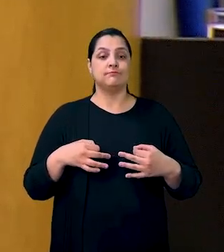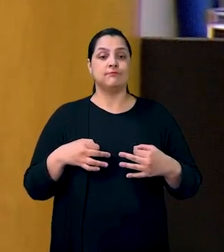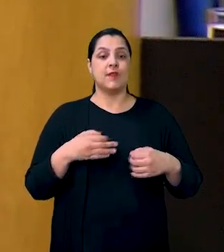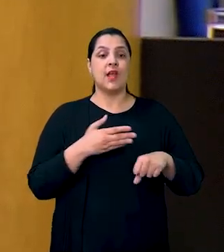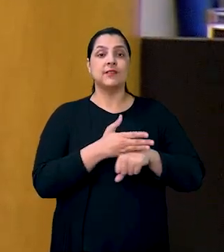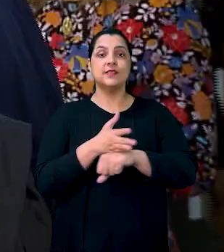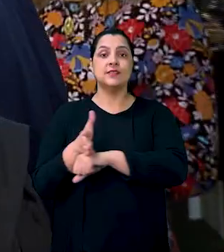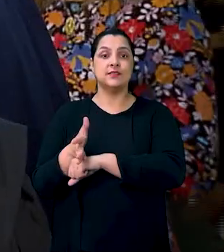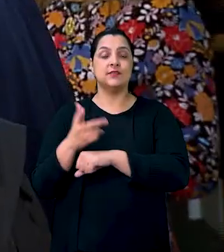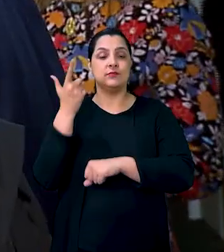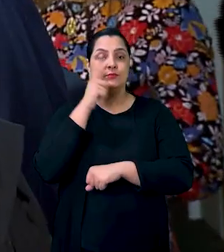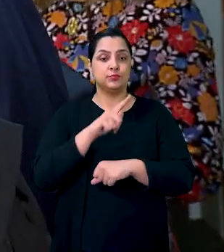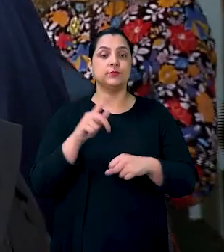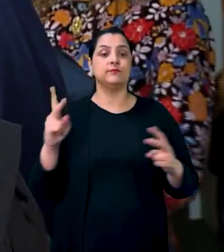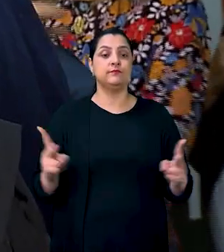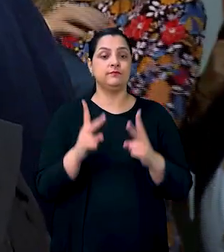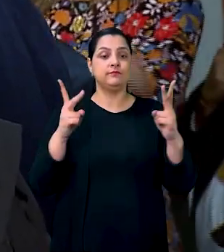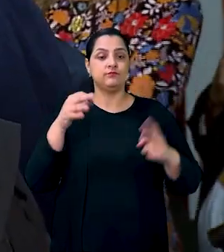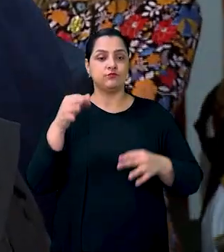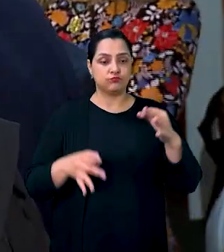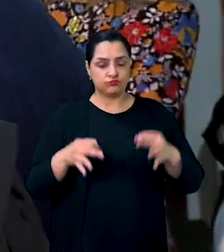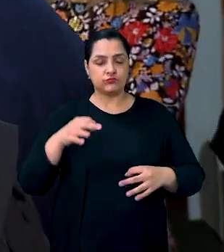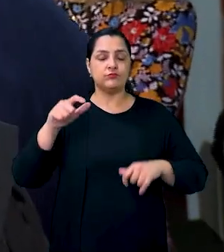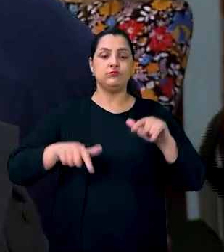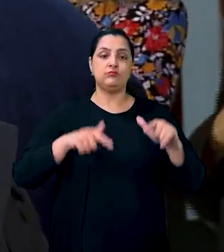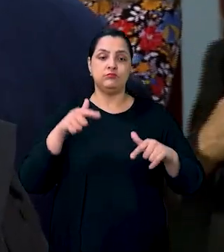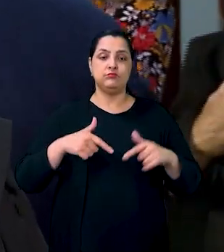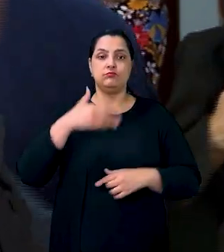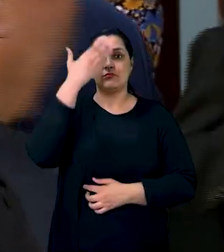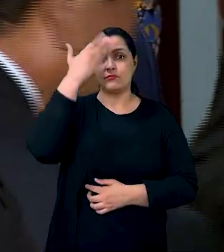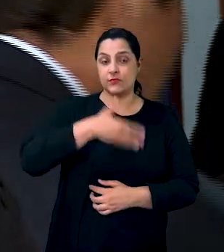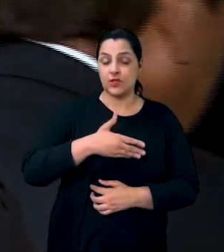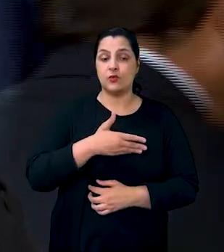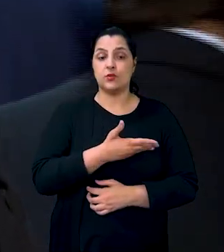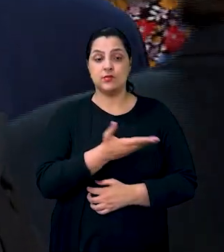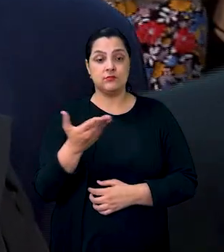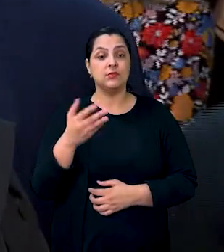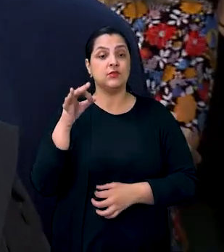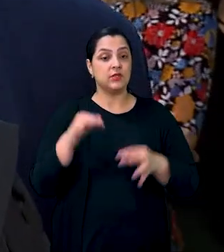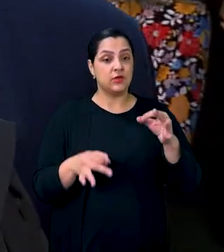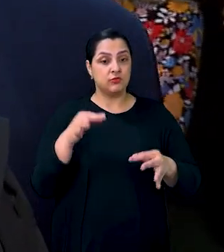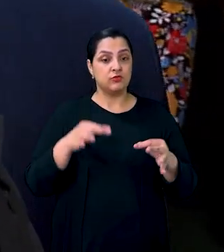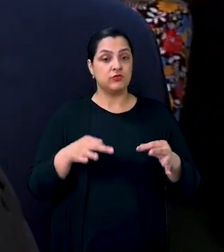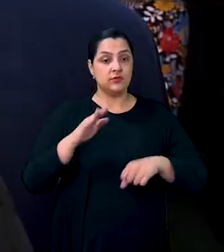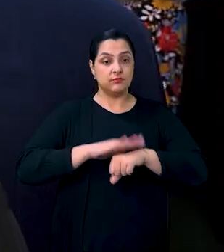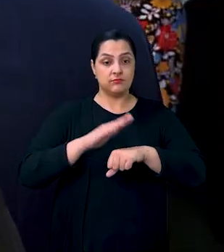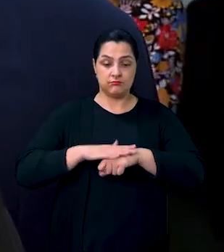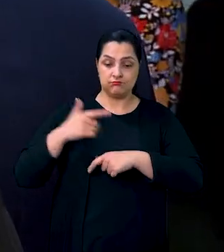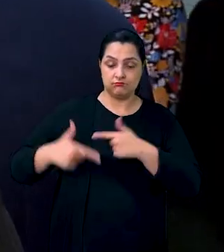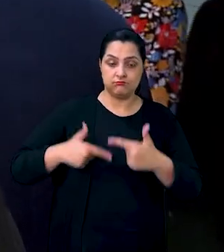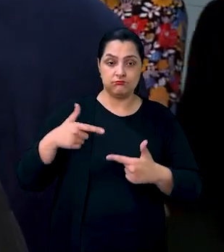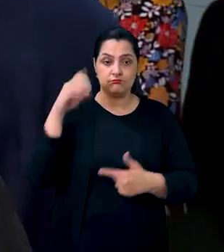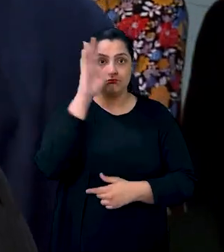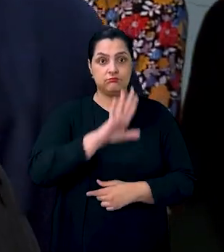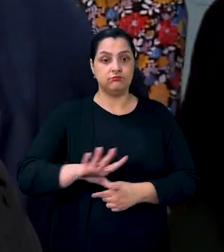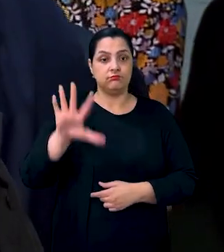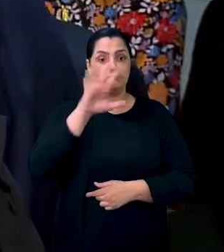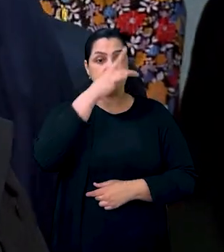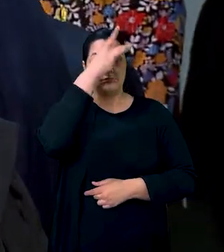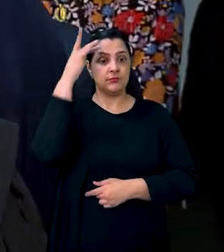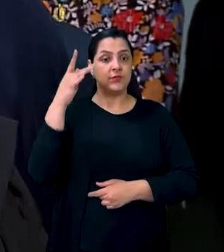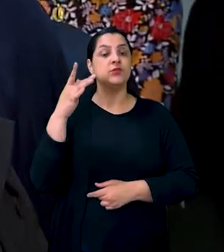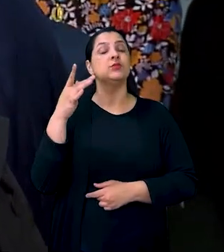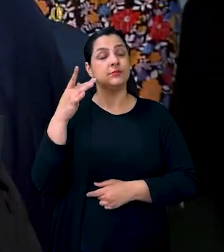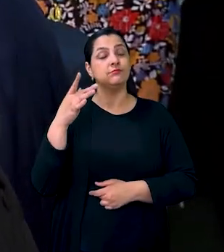mais acessível. Trabalhar pela valorização da justiça do trabalho e o reconhecimento do que essa justiça tem feito pelo Brasil, que é